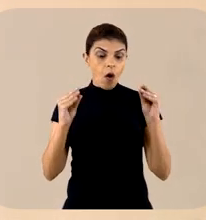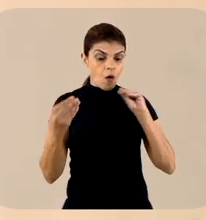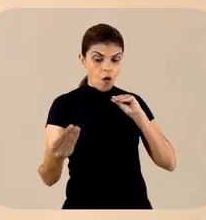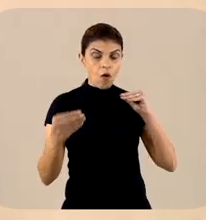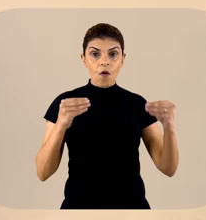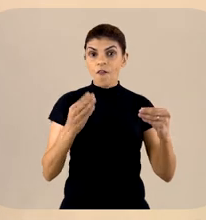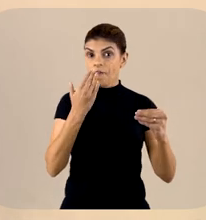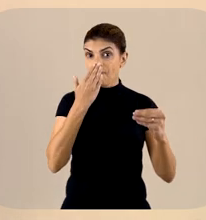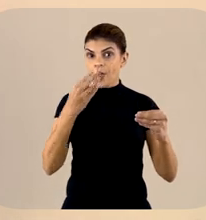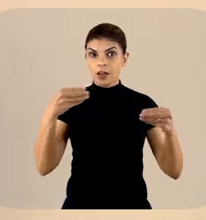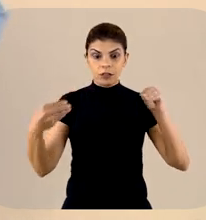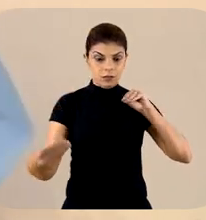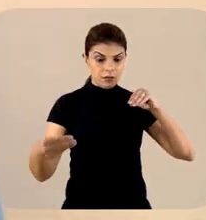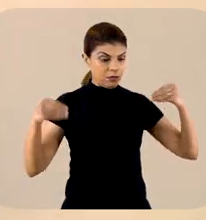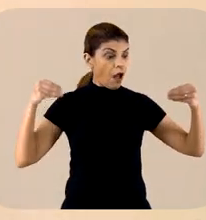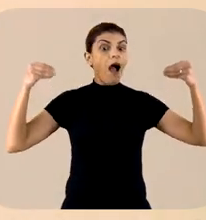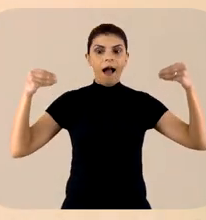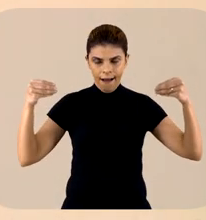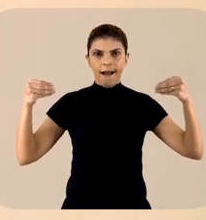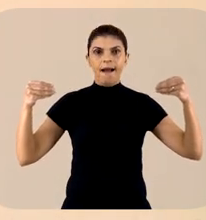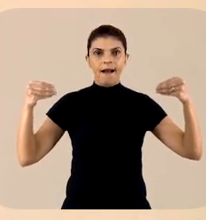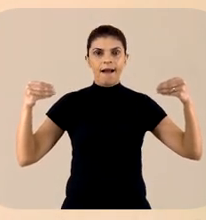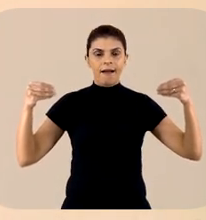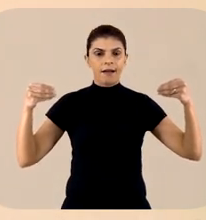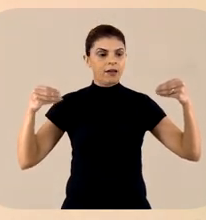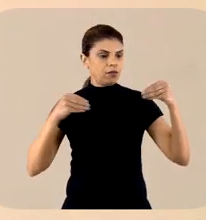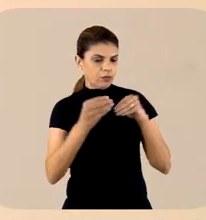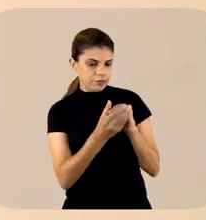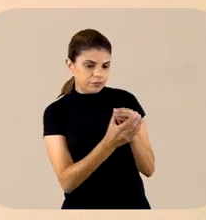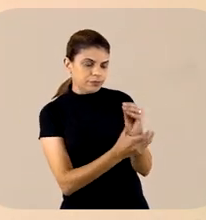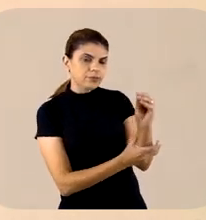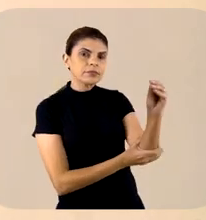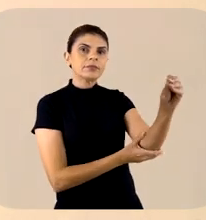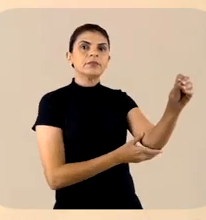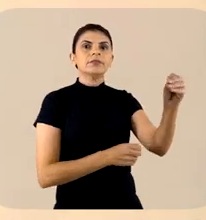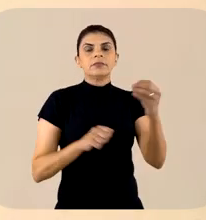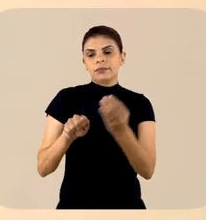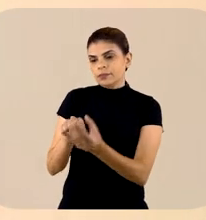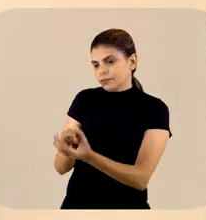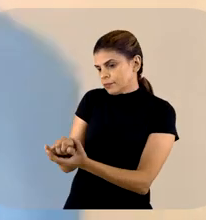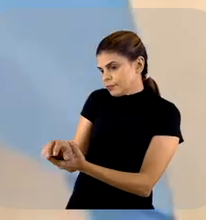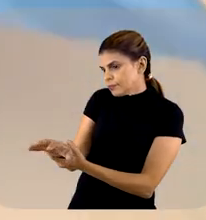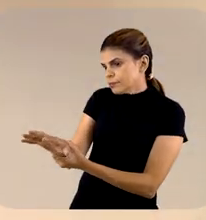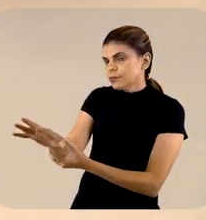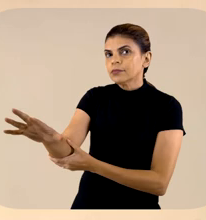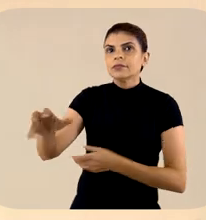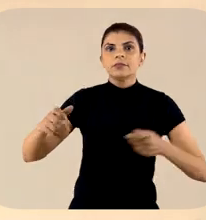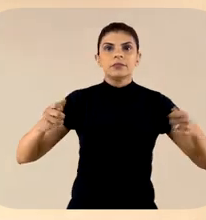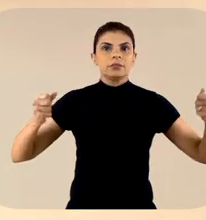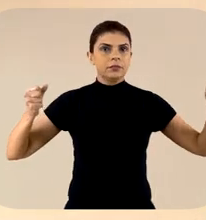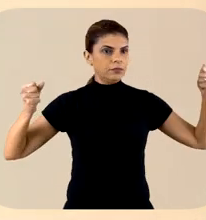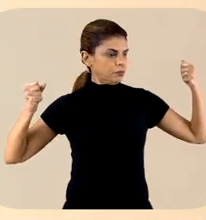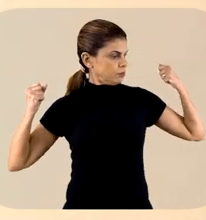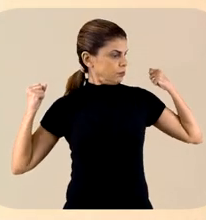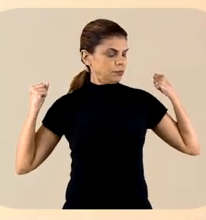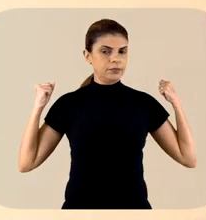do capote. Vou fazer colocar as minhas mãos.